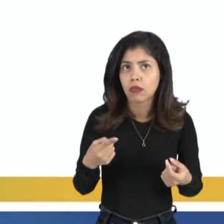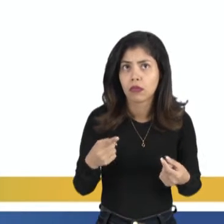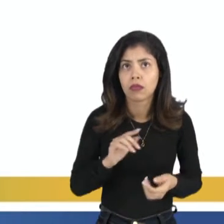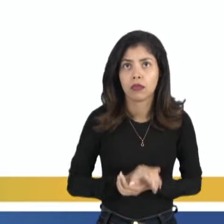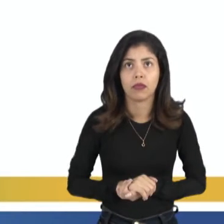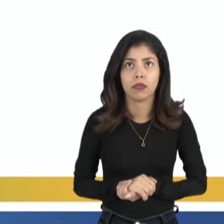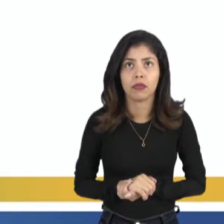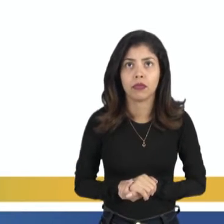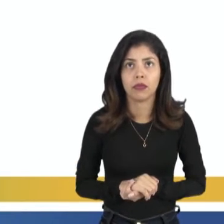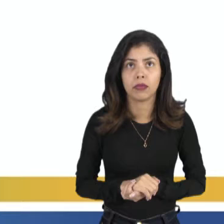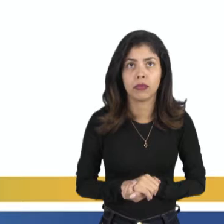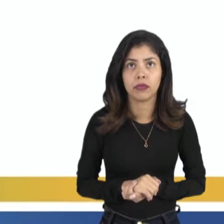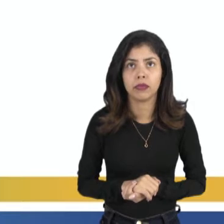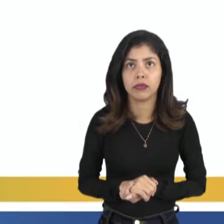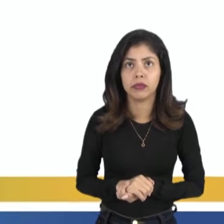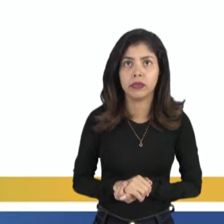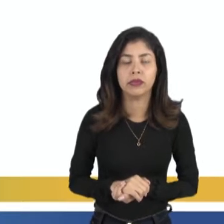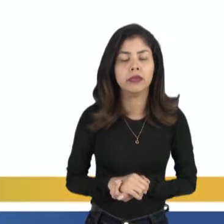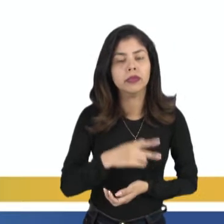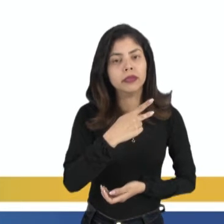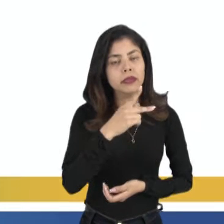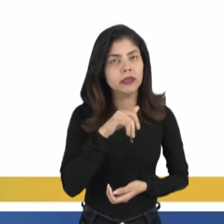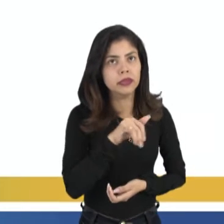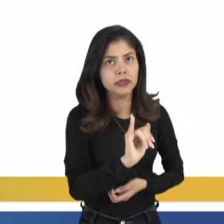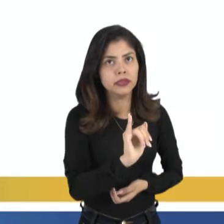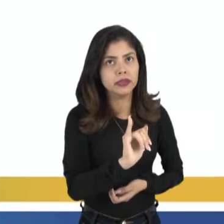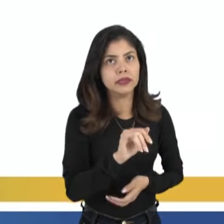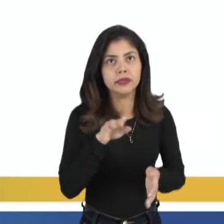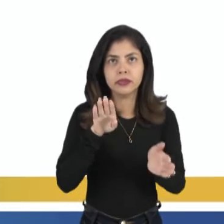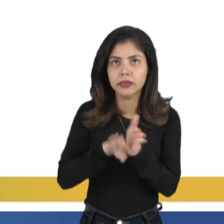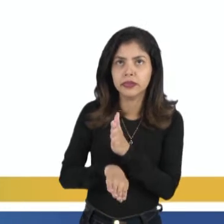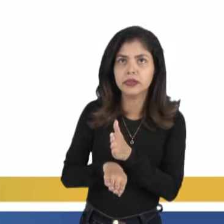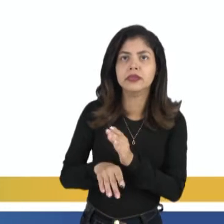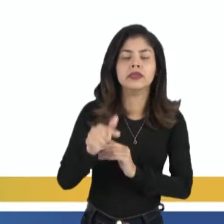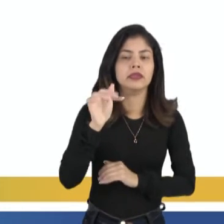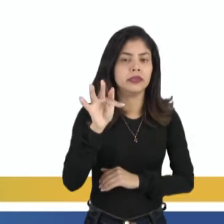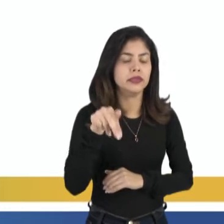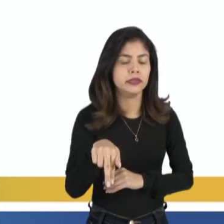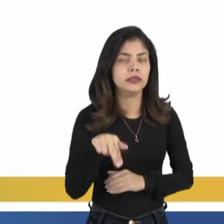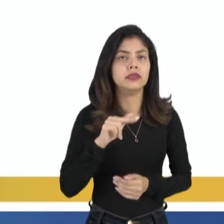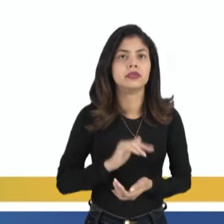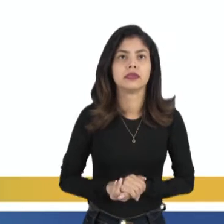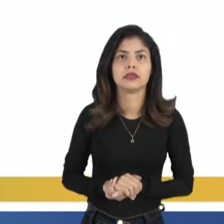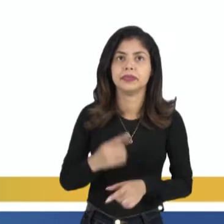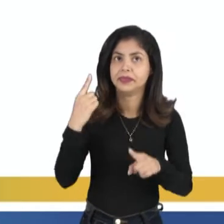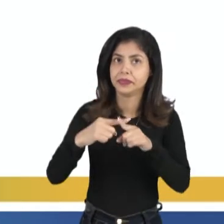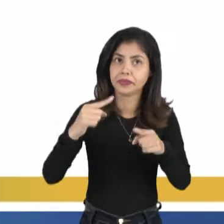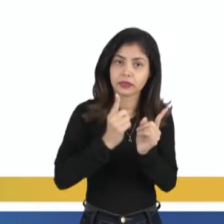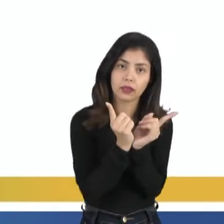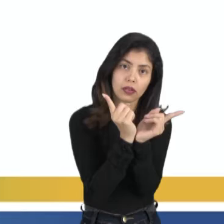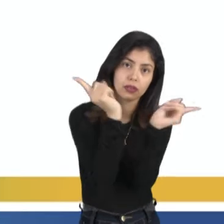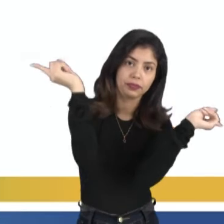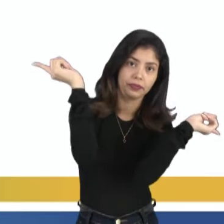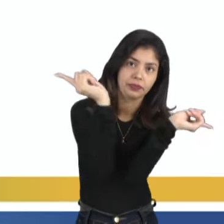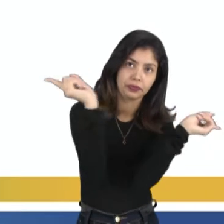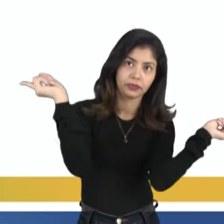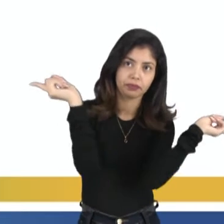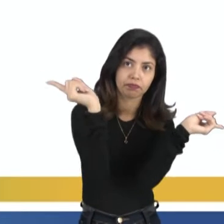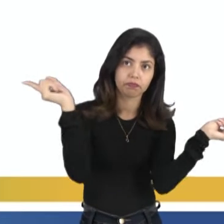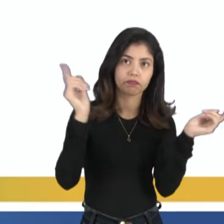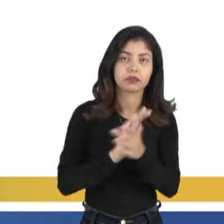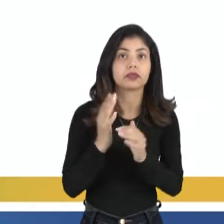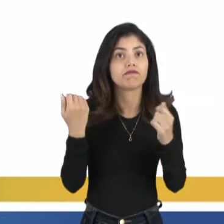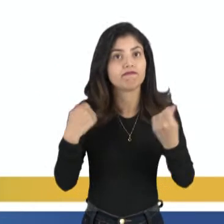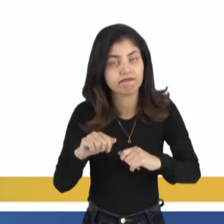essa, aqui ó, na nossa fórmula, por que P de Y está menos Fn? Porque elas são opostas,